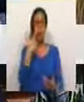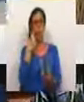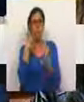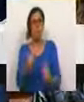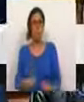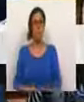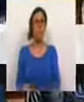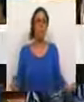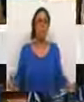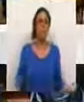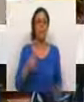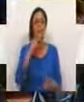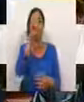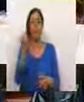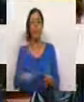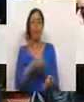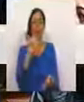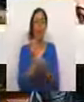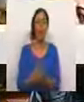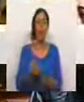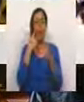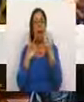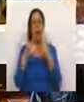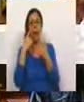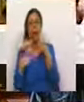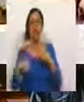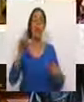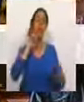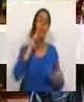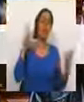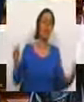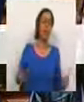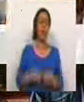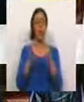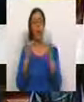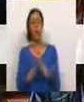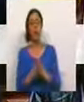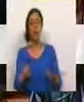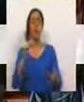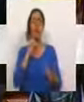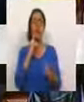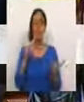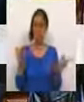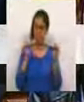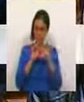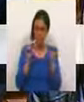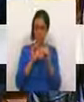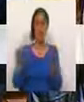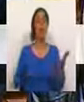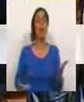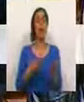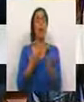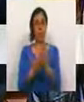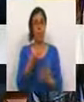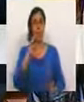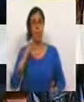e depois vêm conquistam sempre muito irônico são os defensores de toda a gente dos mais produtivos não é as propostas do